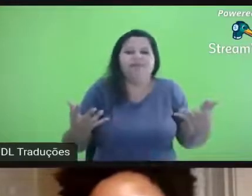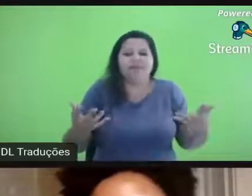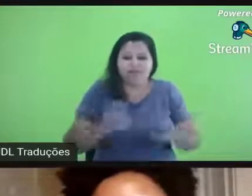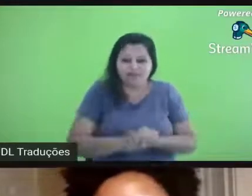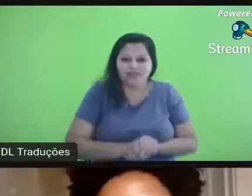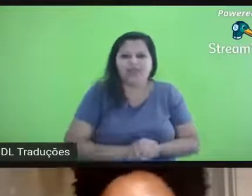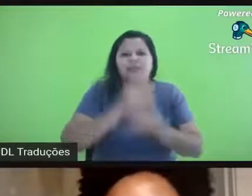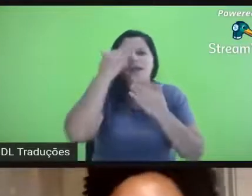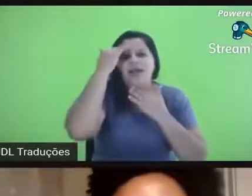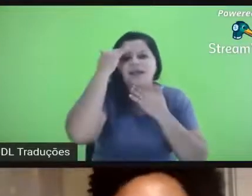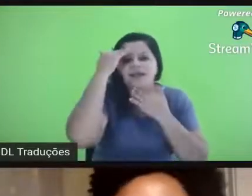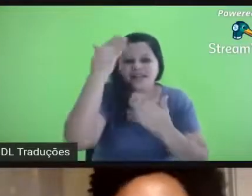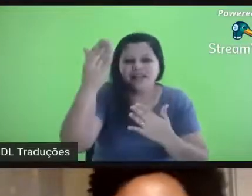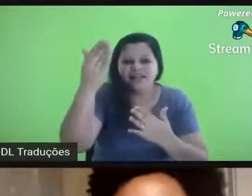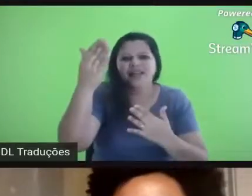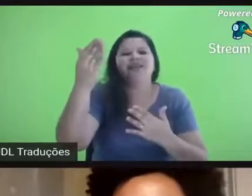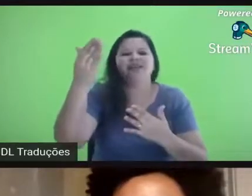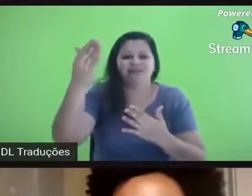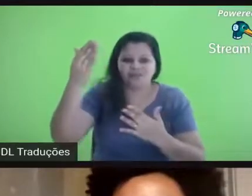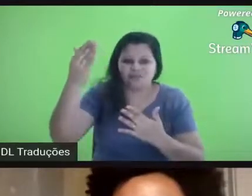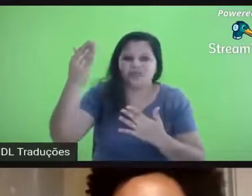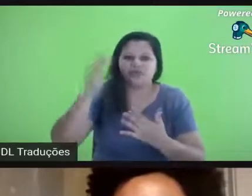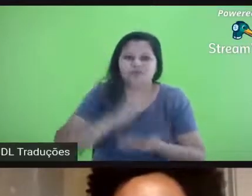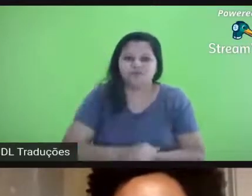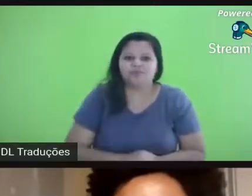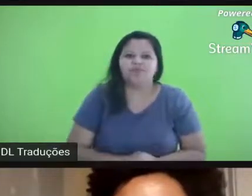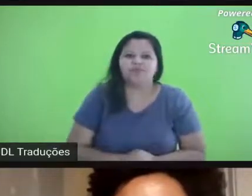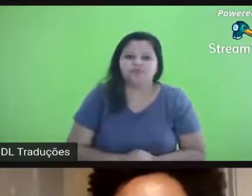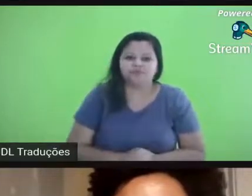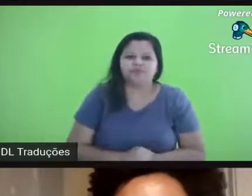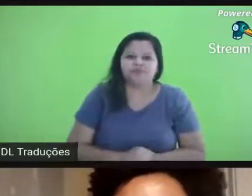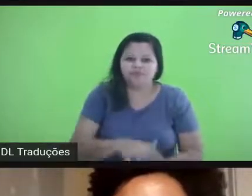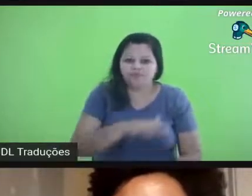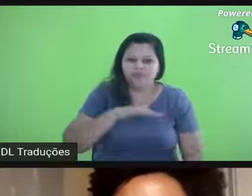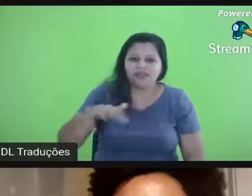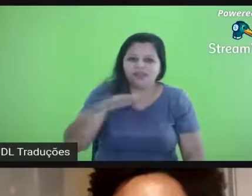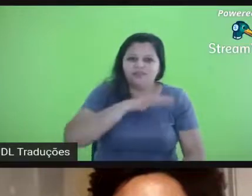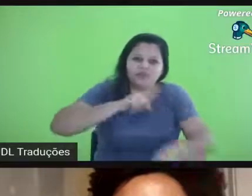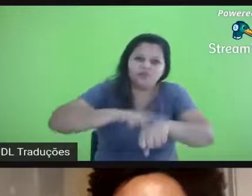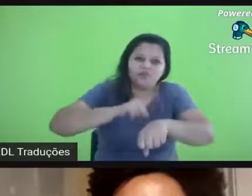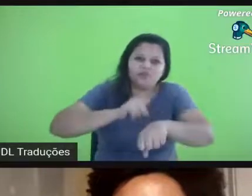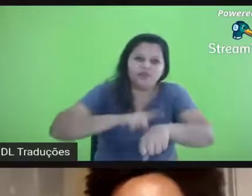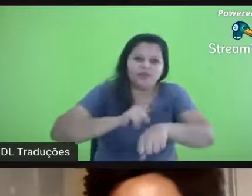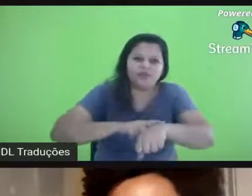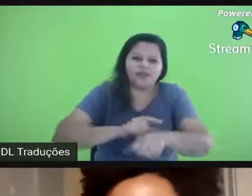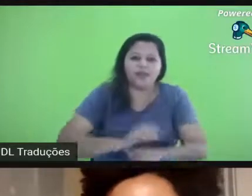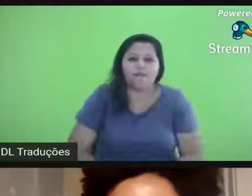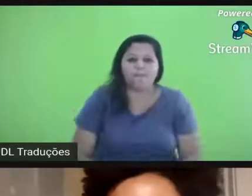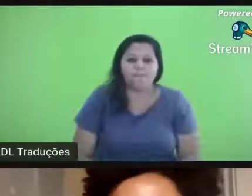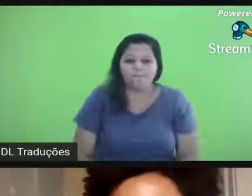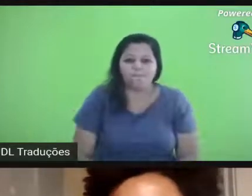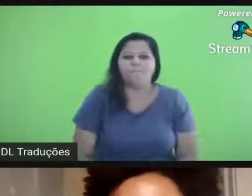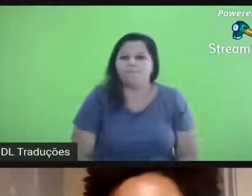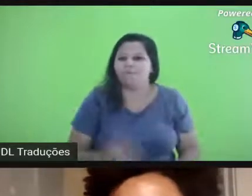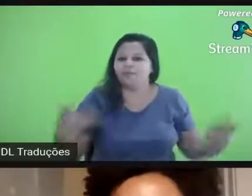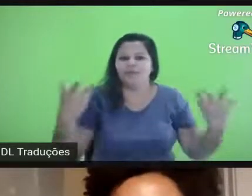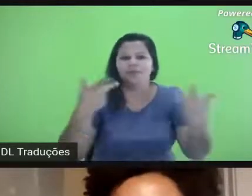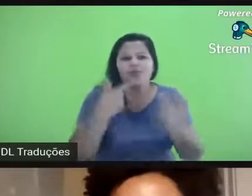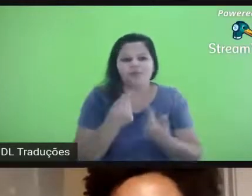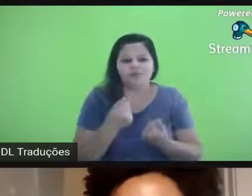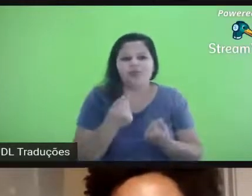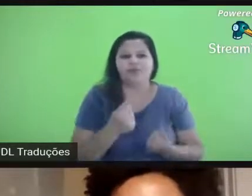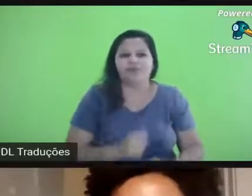agradeço demais o Museu, né, de Arte do Rio por ter esse espaço, respeito demais o trabalho, assim, máximo